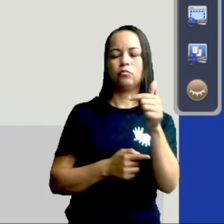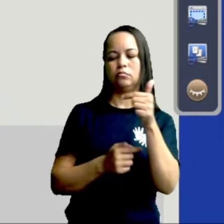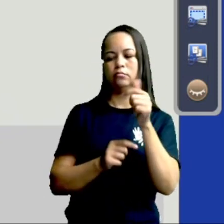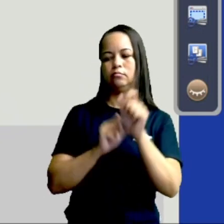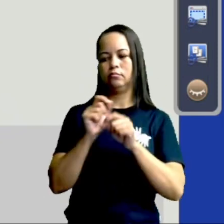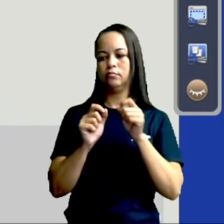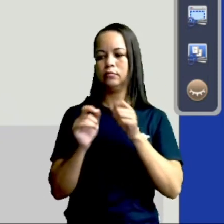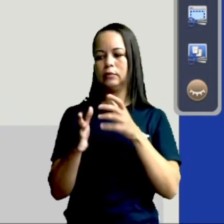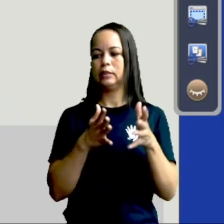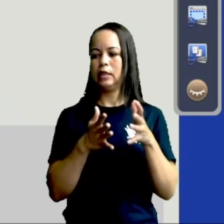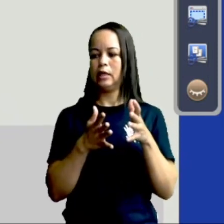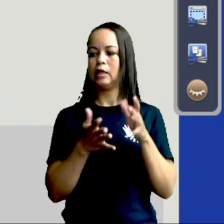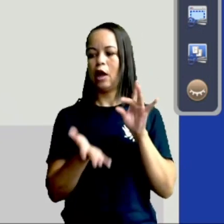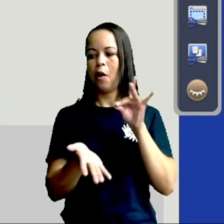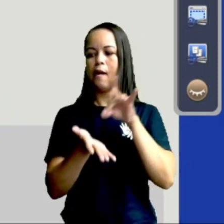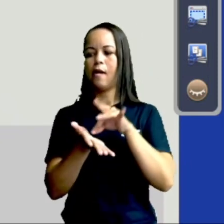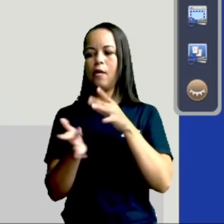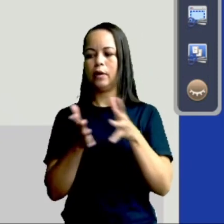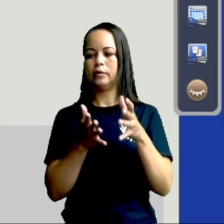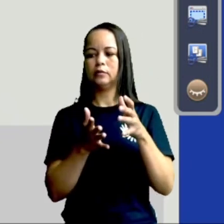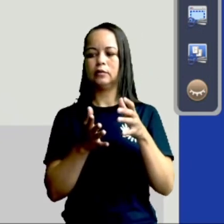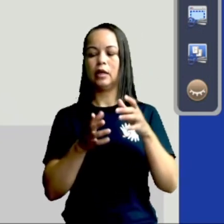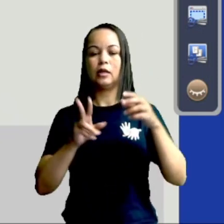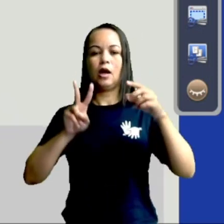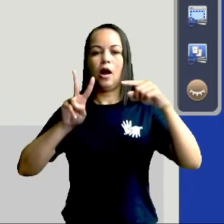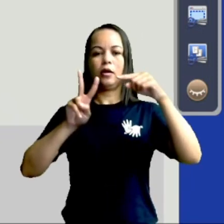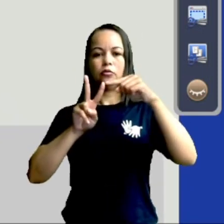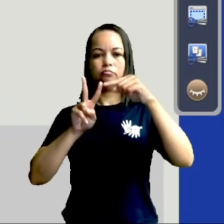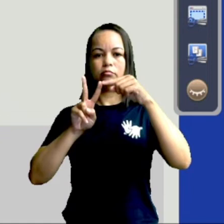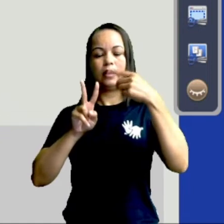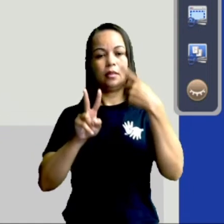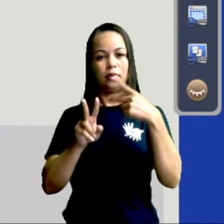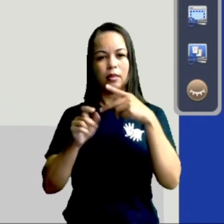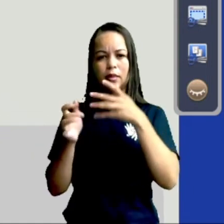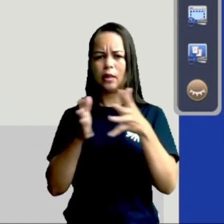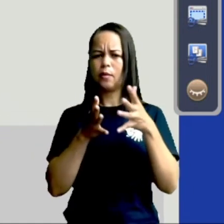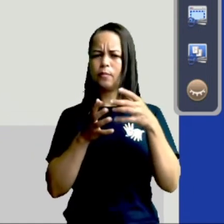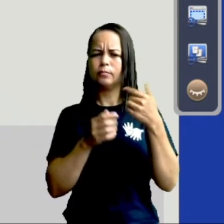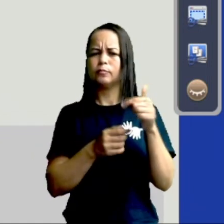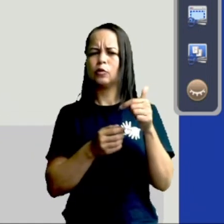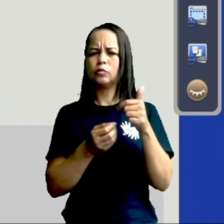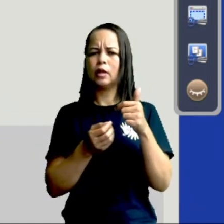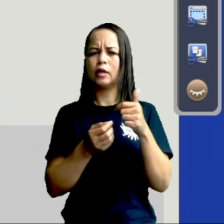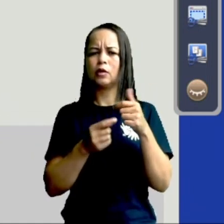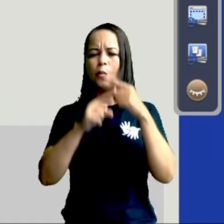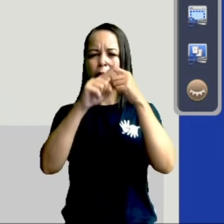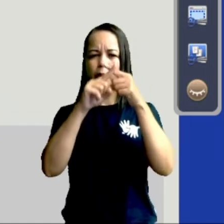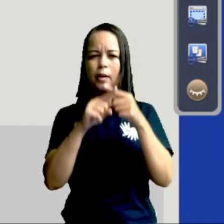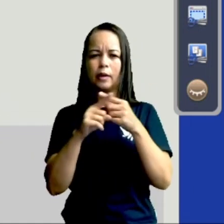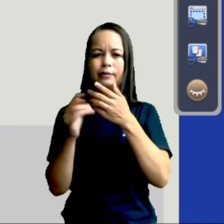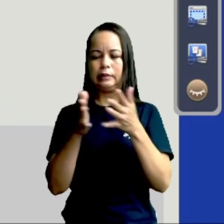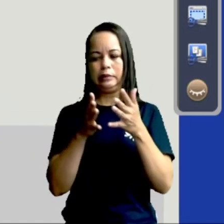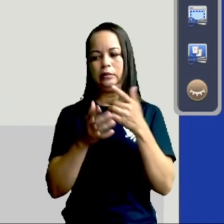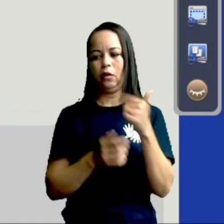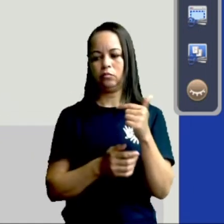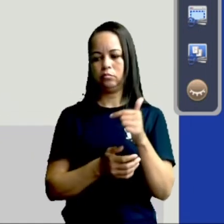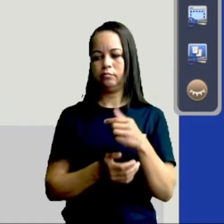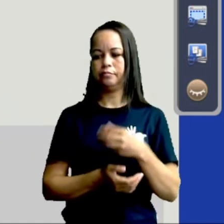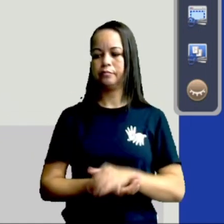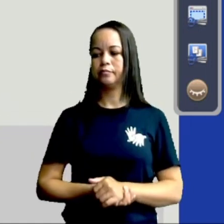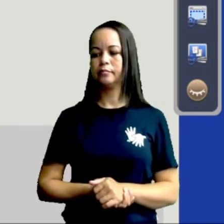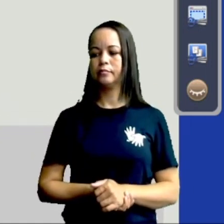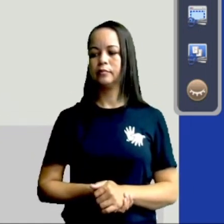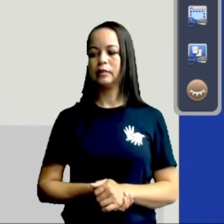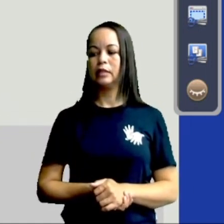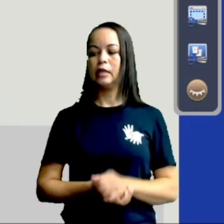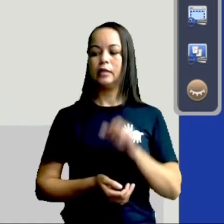raiz. Raiz quadrada. Existe raiz quadrada de número negativo? Não existe no conjunto dos reais. Então, se o